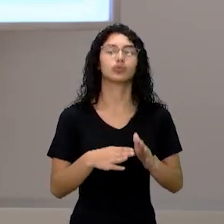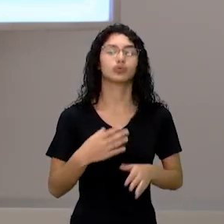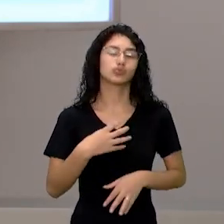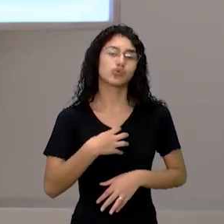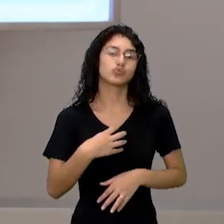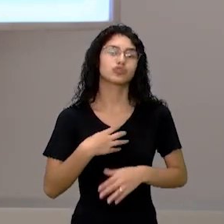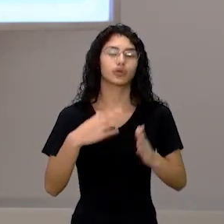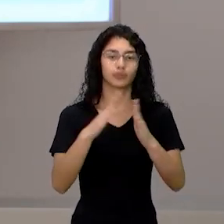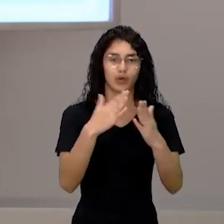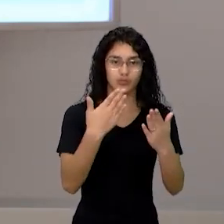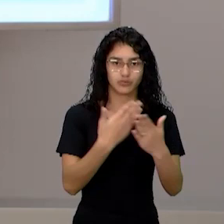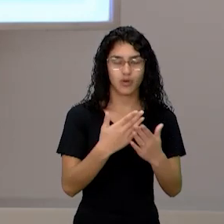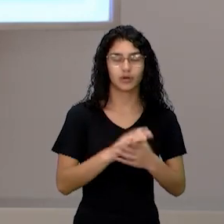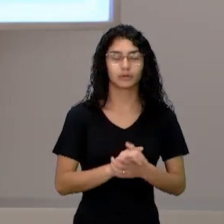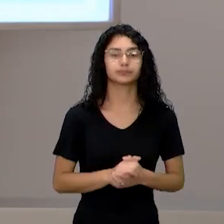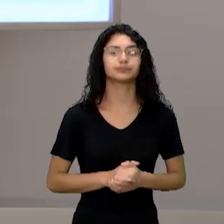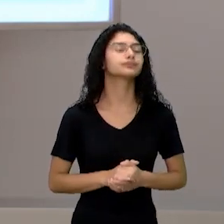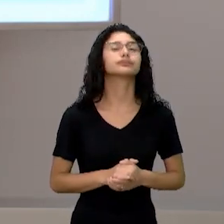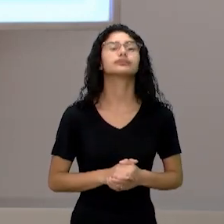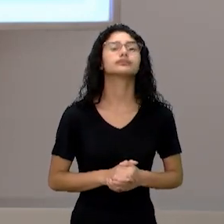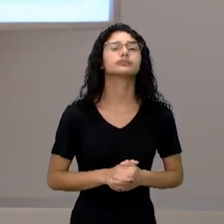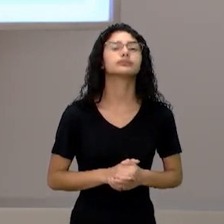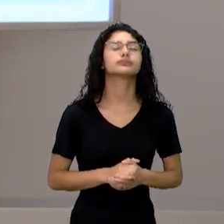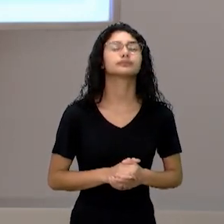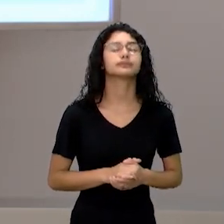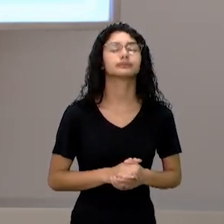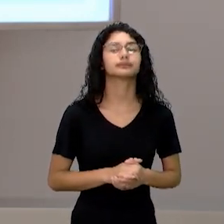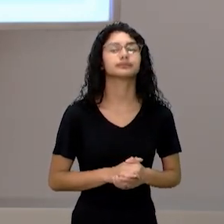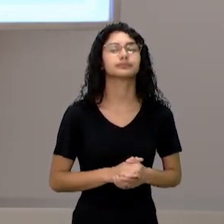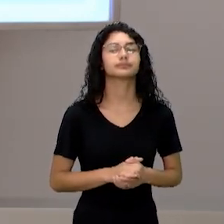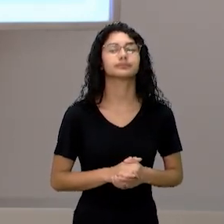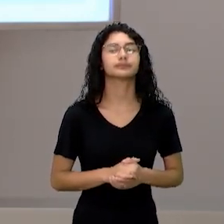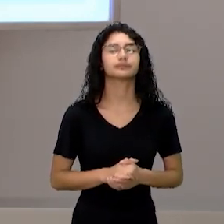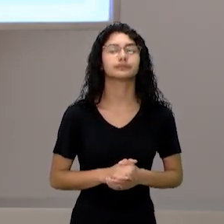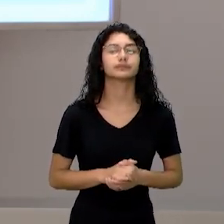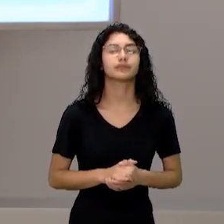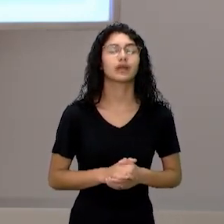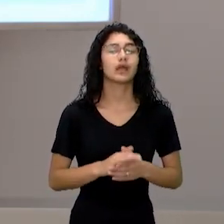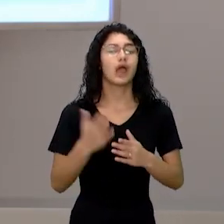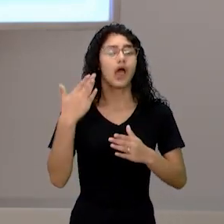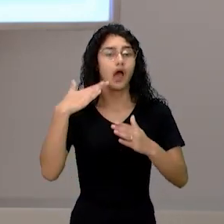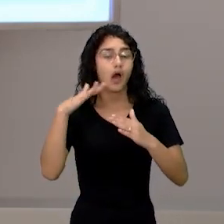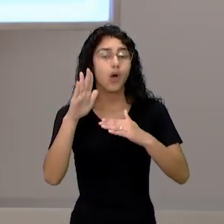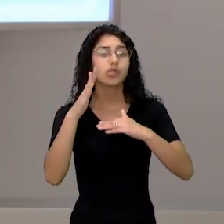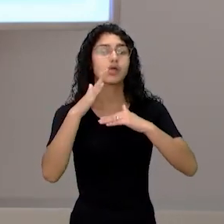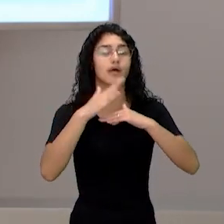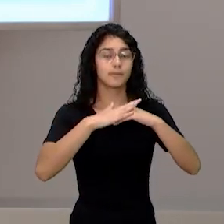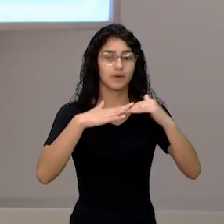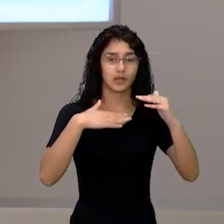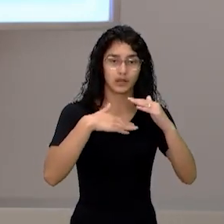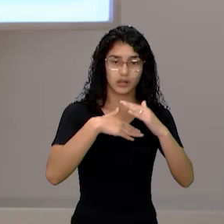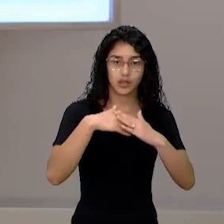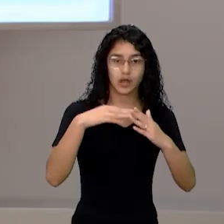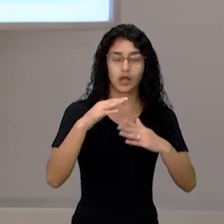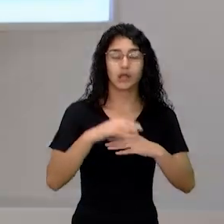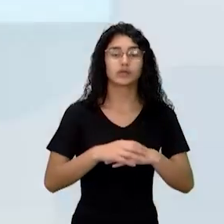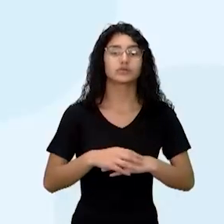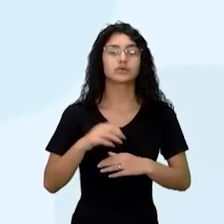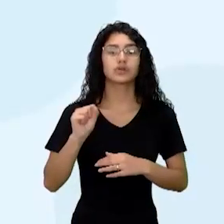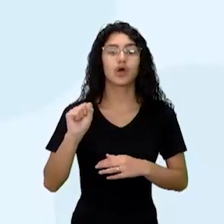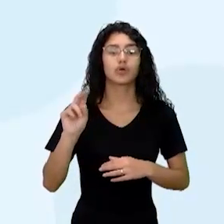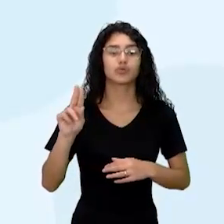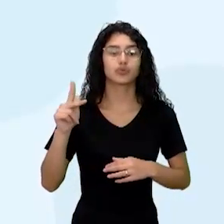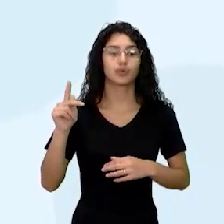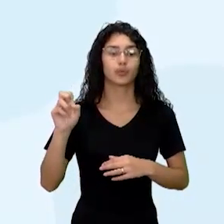a escola de vocês. Então, a professora Denise Arantes, ela é psicóloga, especialista em altas habilidades de superdotação, pós-doutoranda em ensino